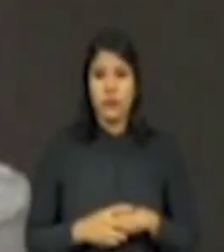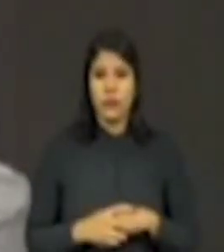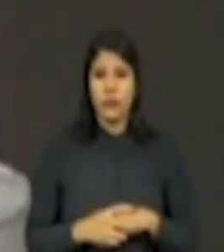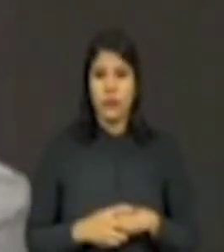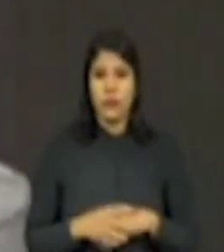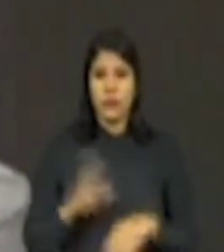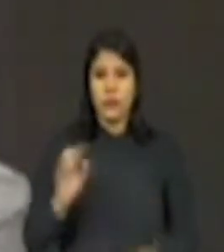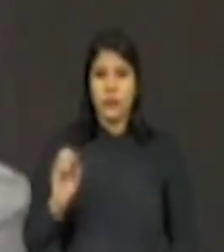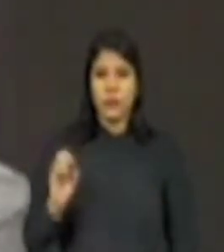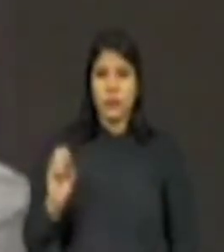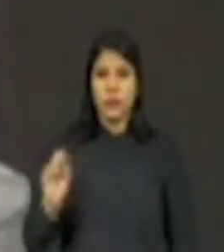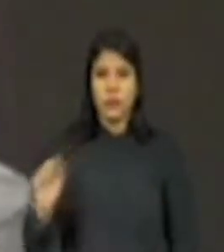de pesar Rosa Fonseca